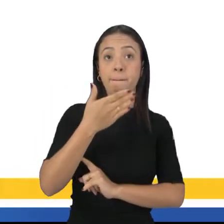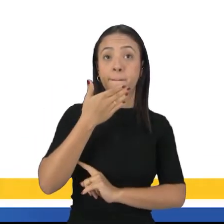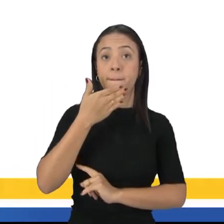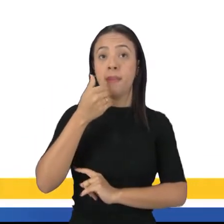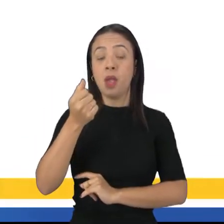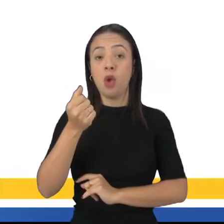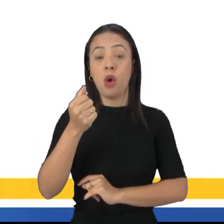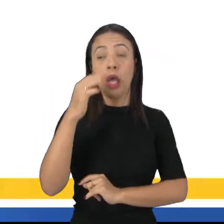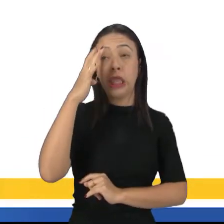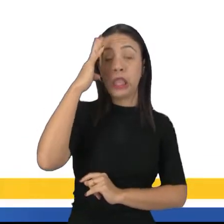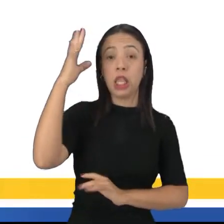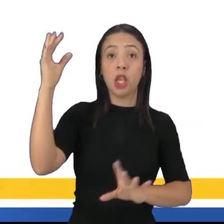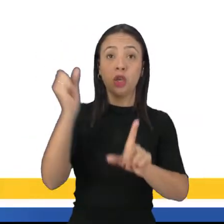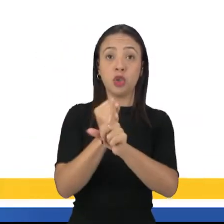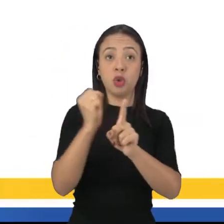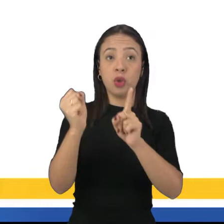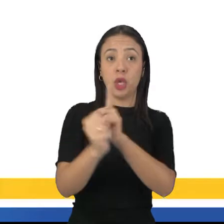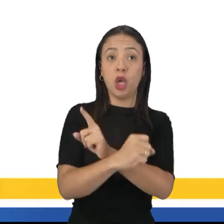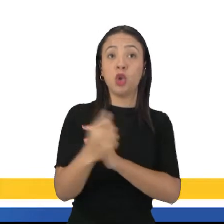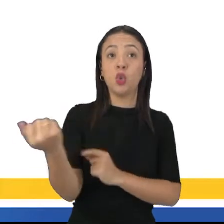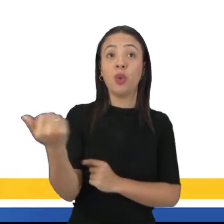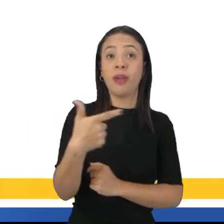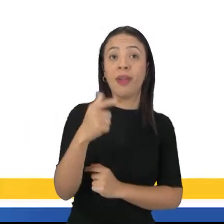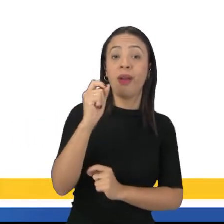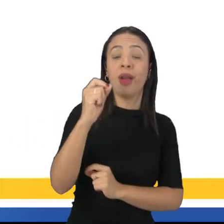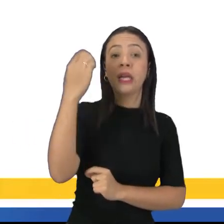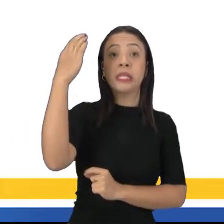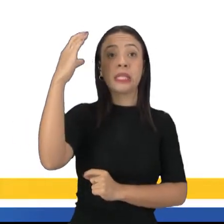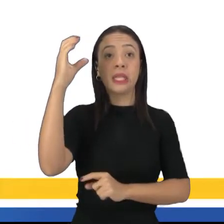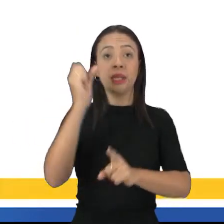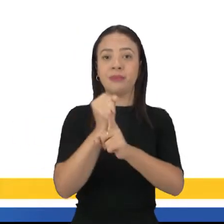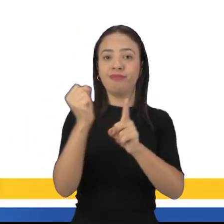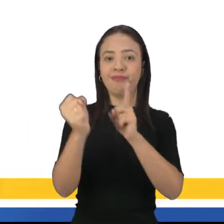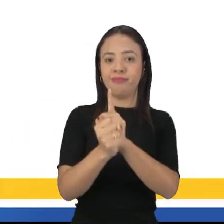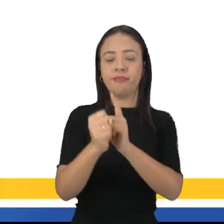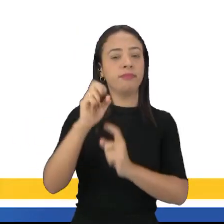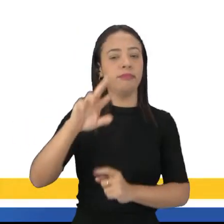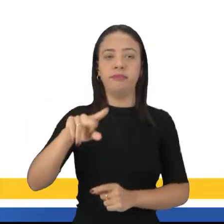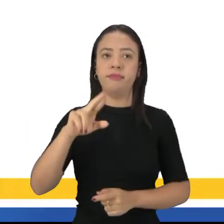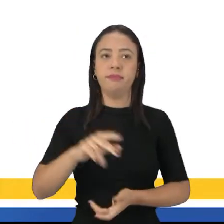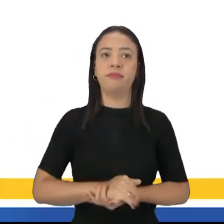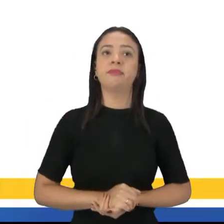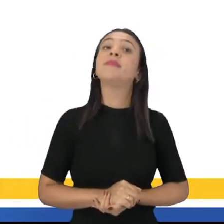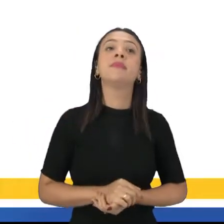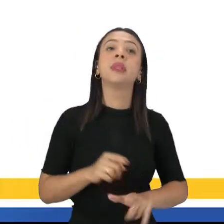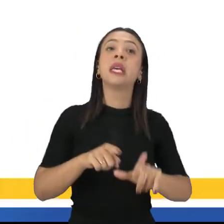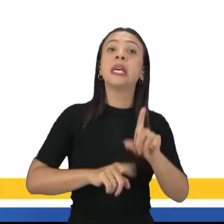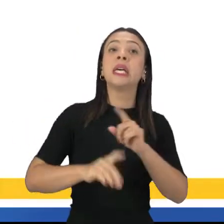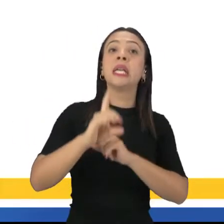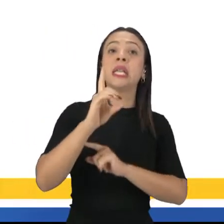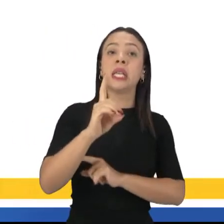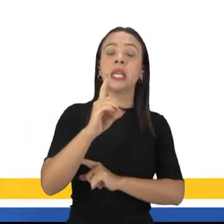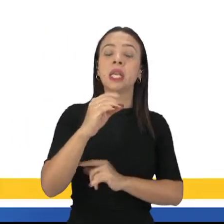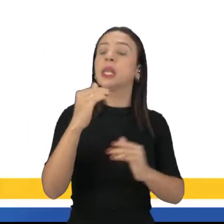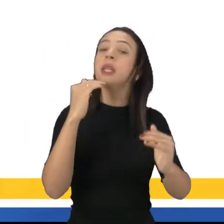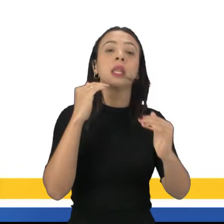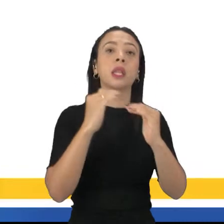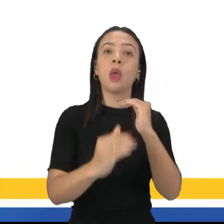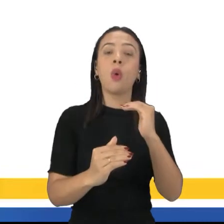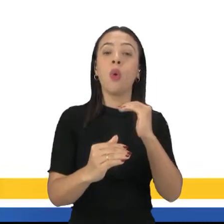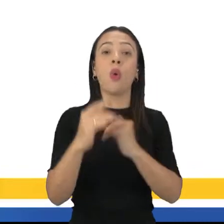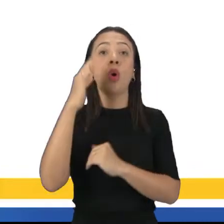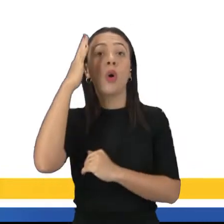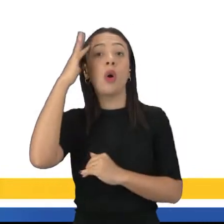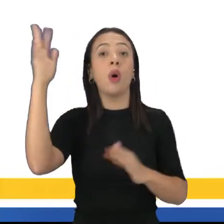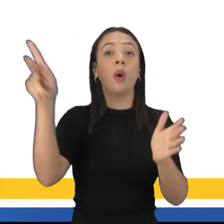teoria social à denominação ciências sociais. Eu acho que não. Discorda dos pressupostos